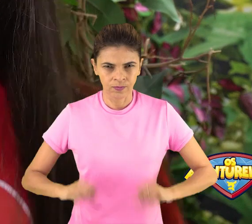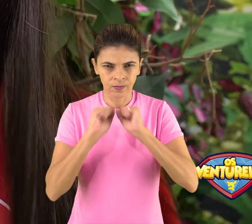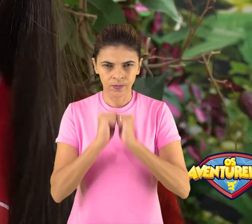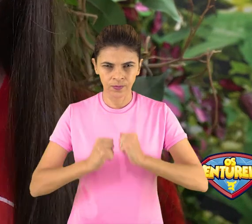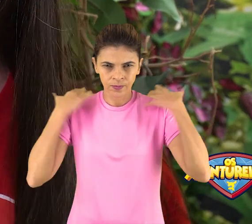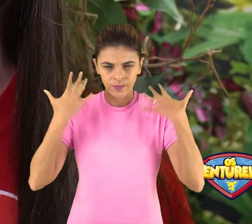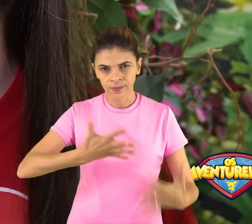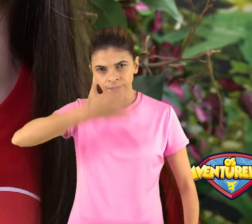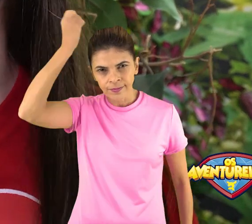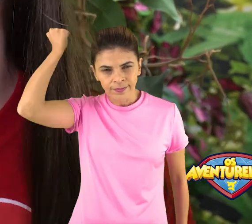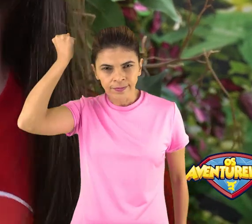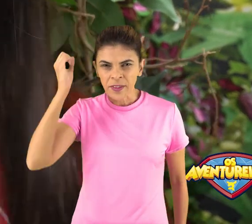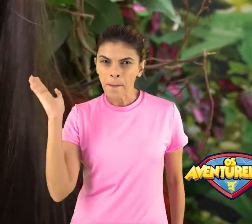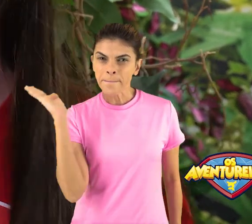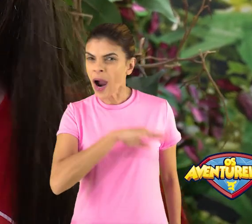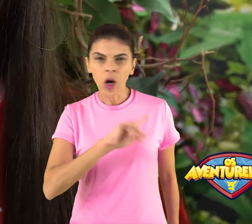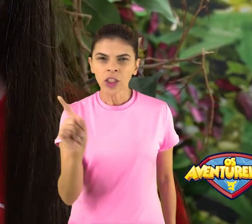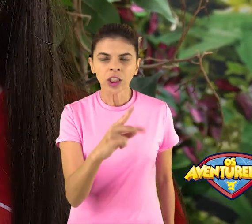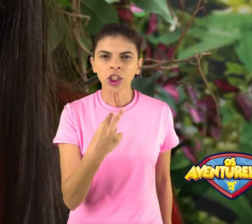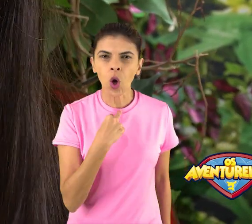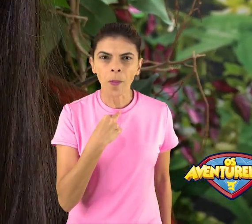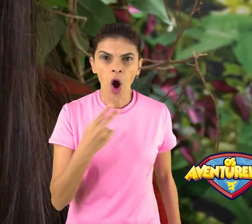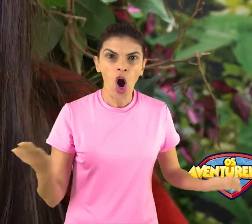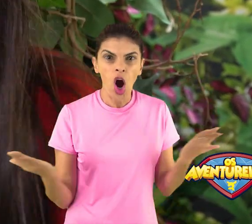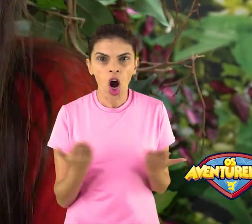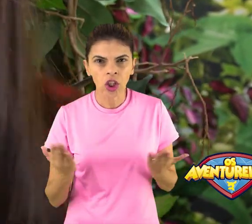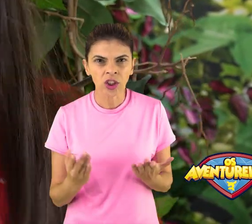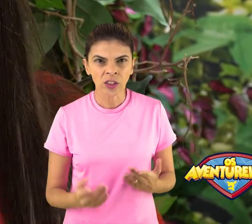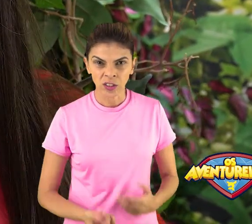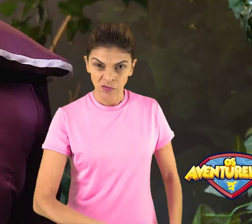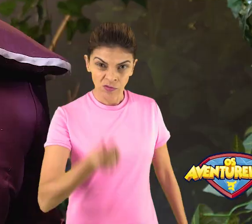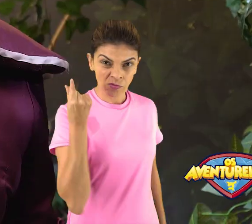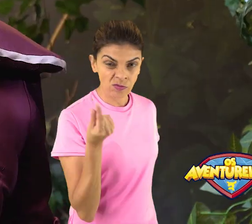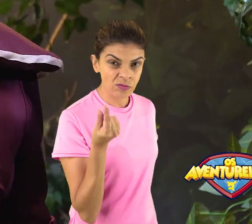Pandora, você não vai fazer maldade nenhuma hoje.